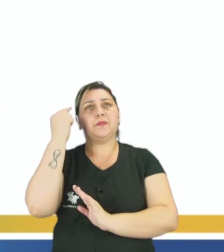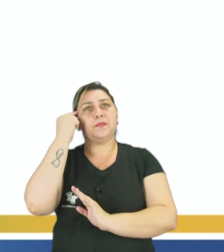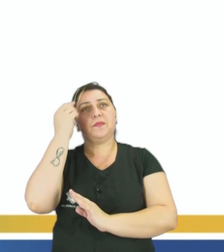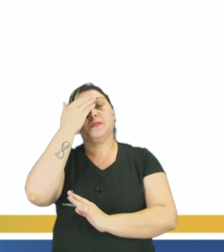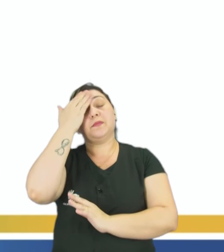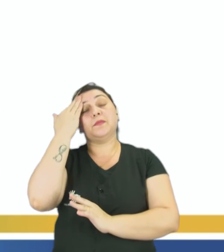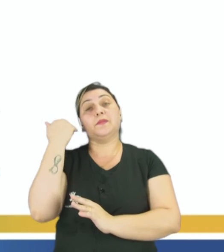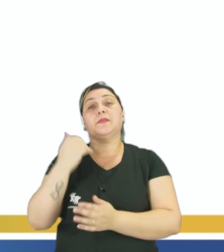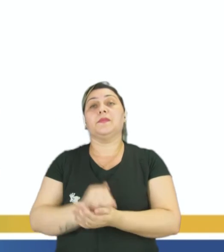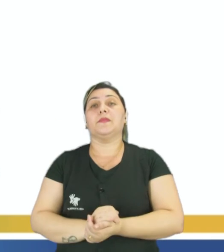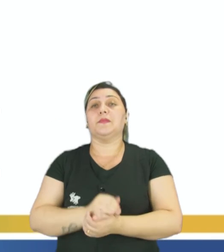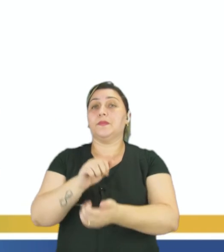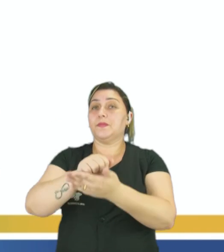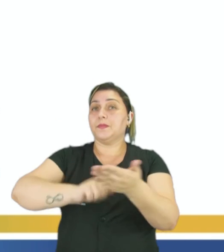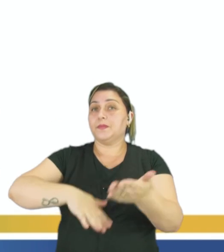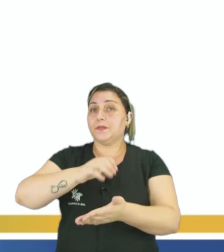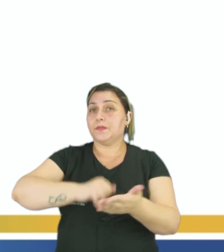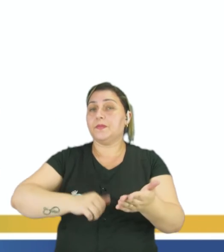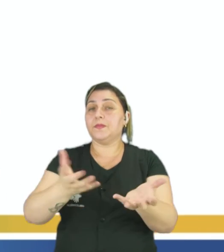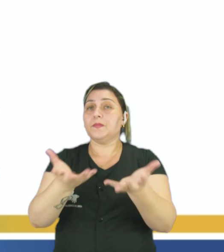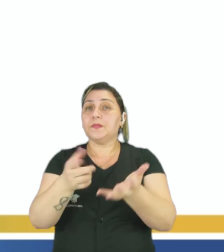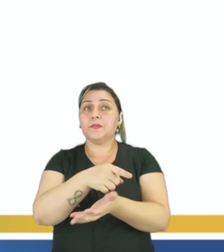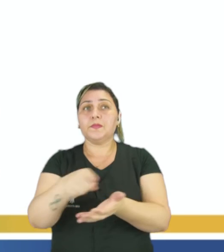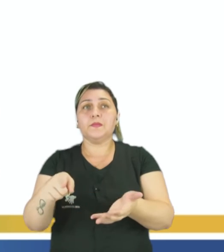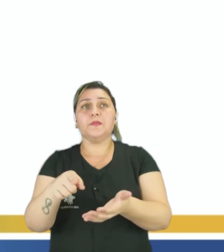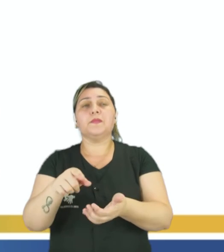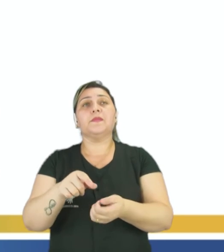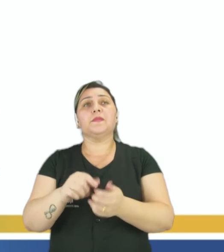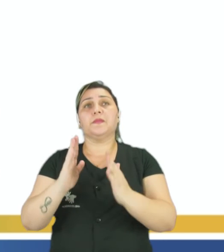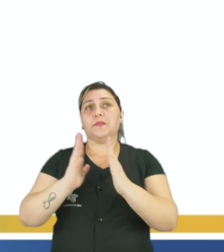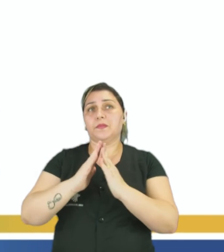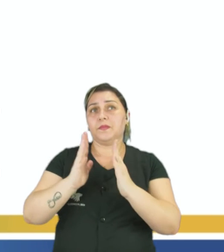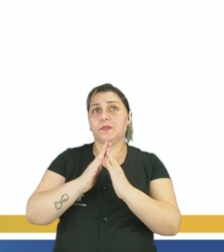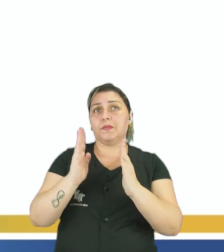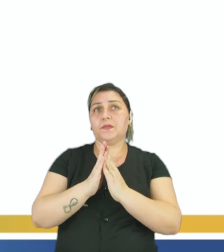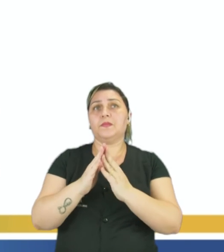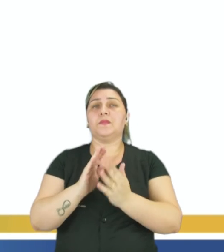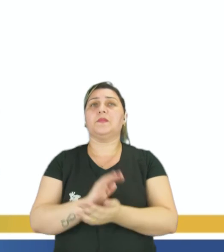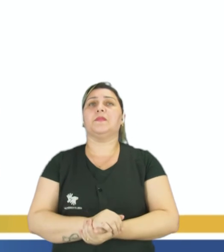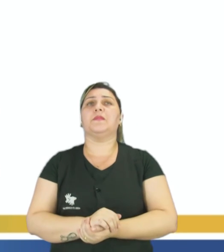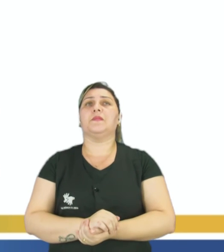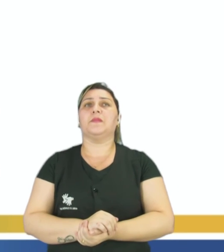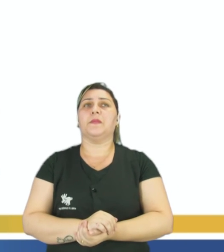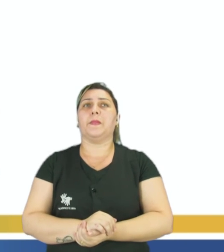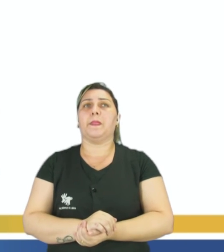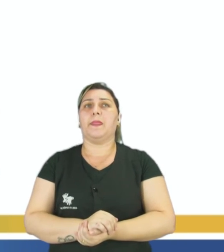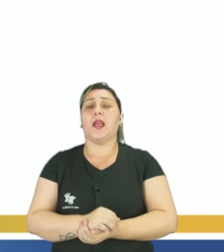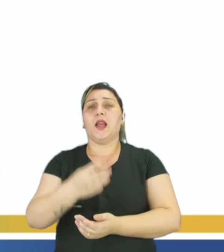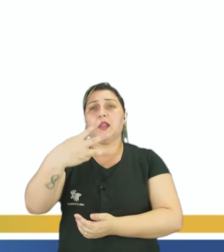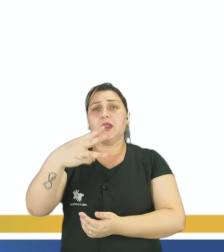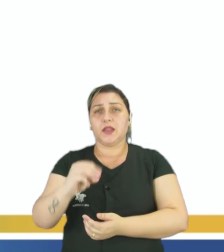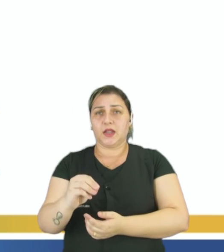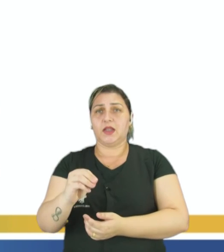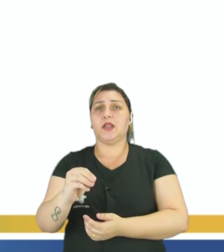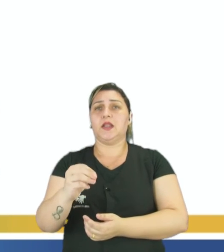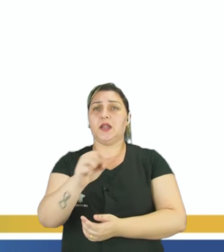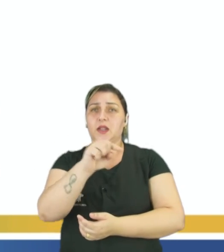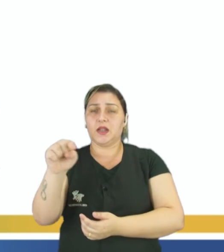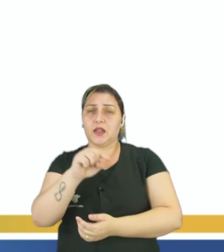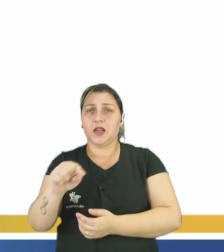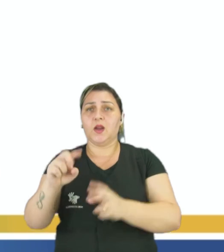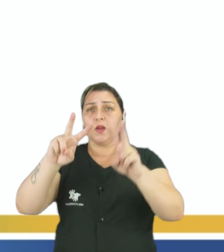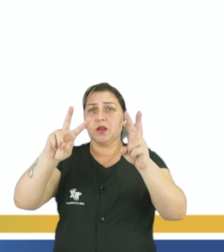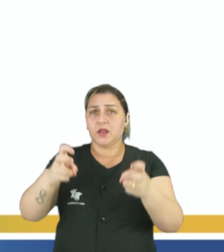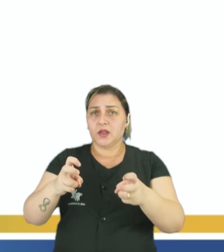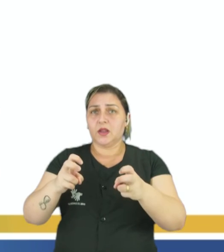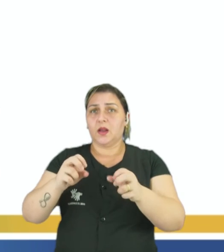pensarem. E como atividade, eu queria que vocês fizessem nas vossas casas uma resenha de até 30 linhas sobre o tema